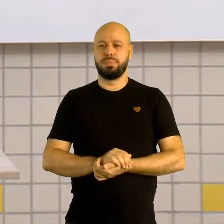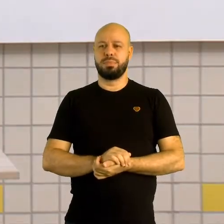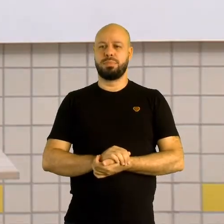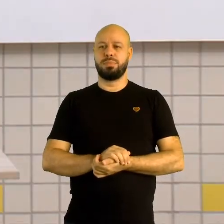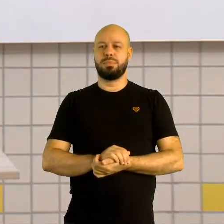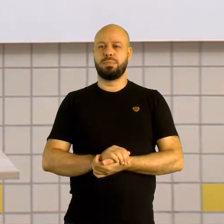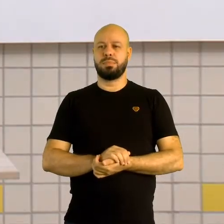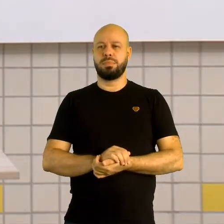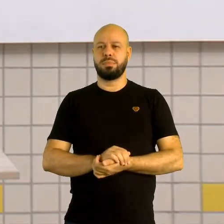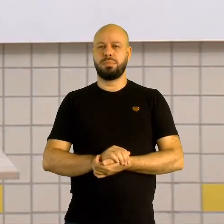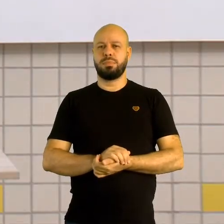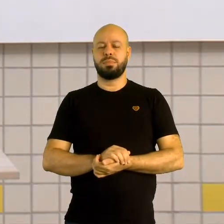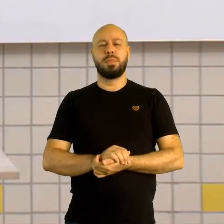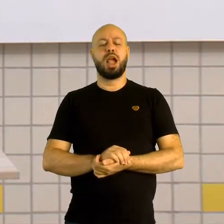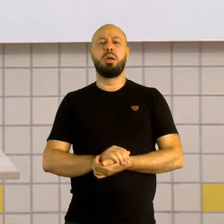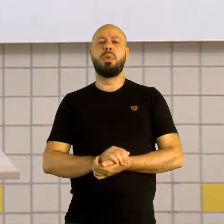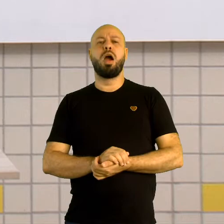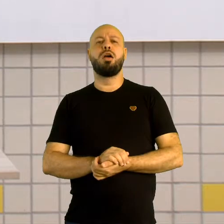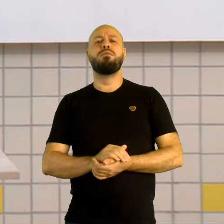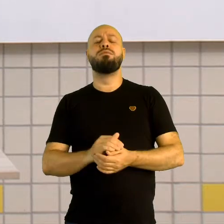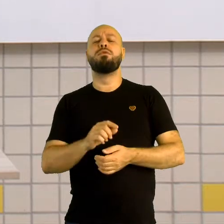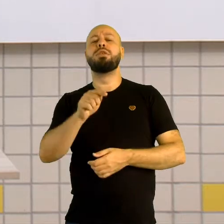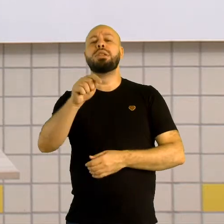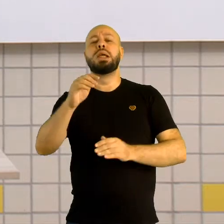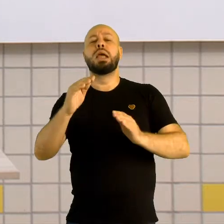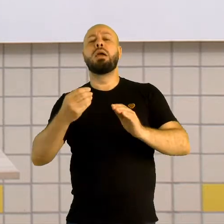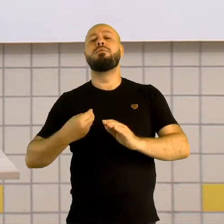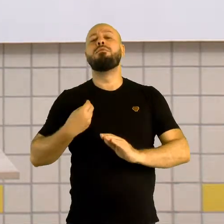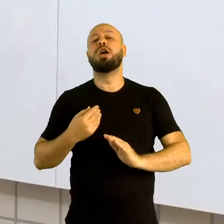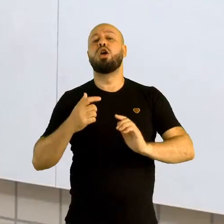Where do you live? Example.